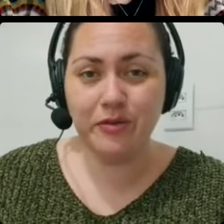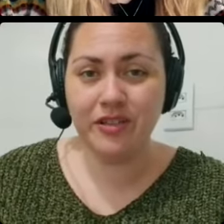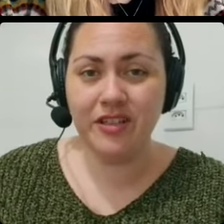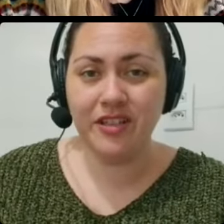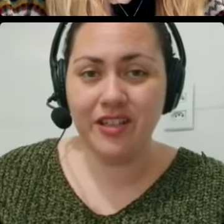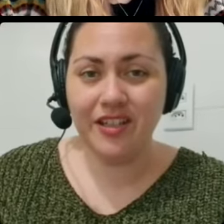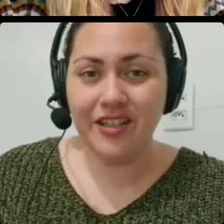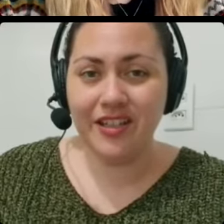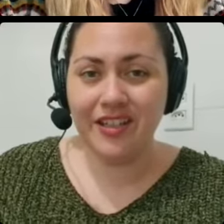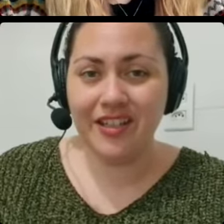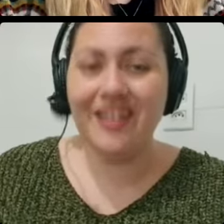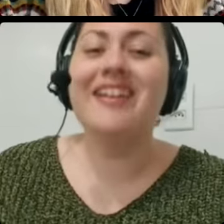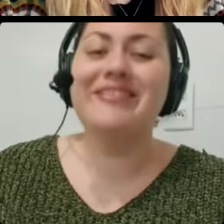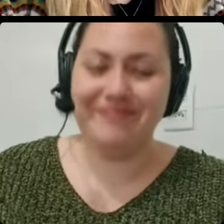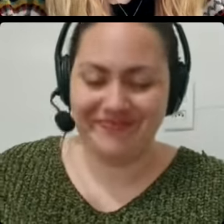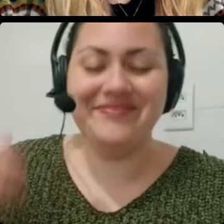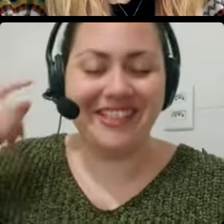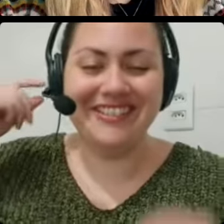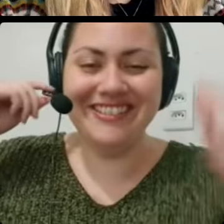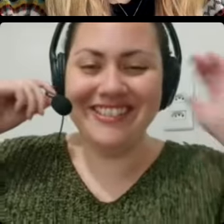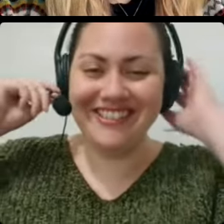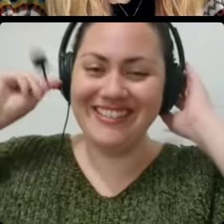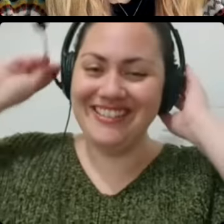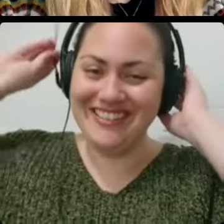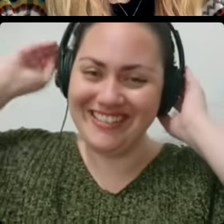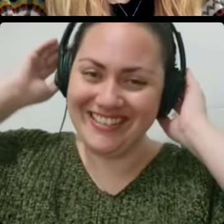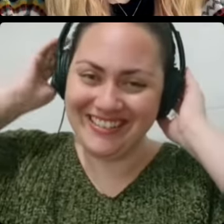Eu não estou conseguindo te escutar.